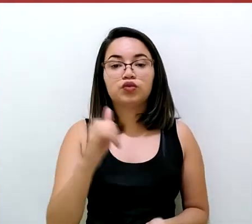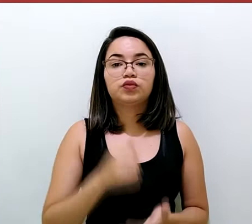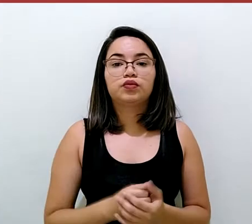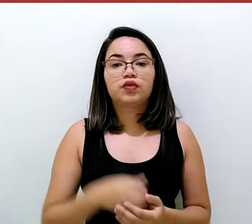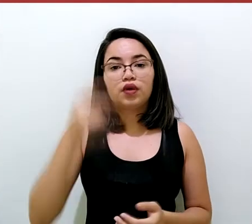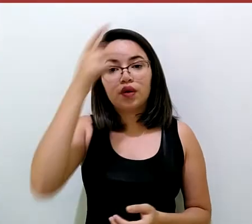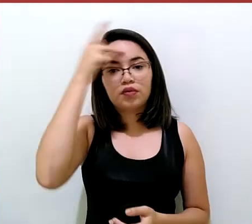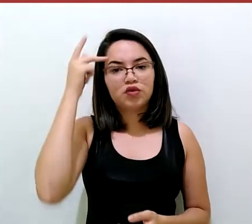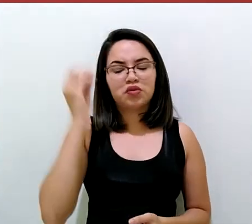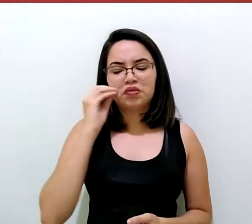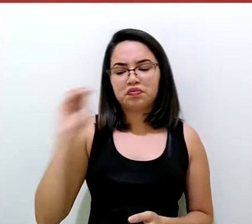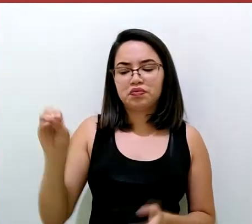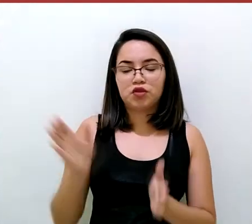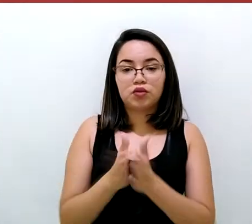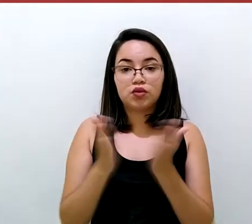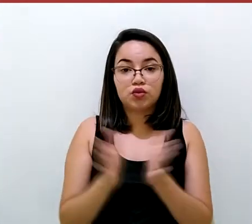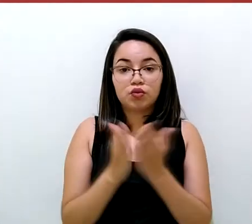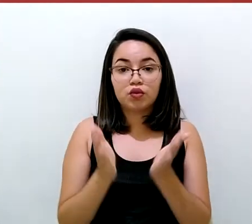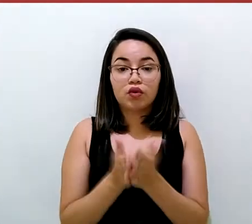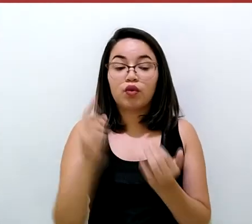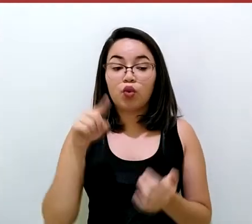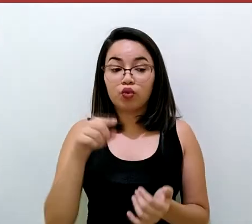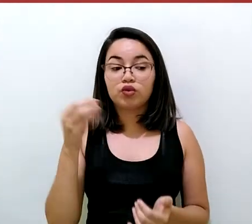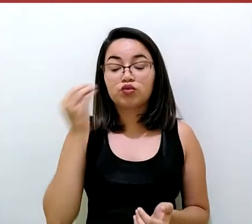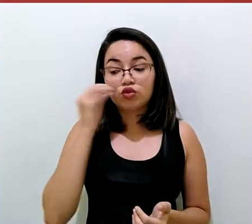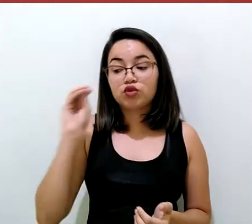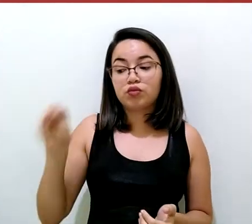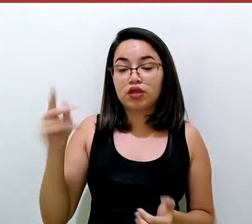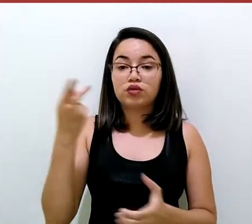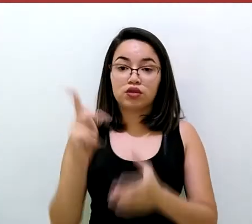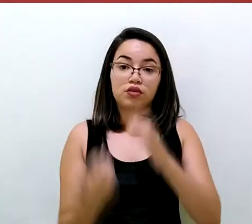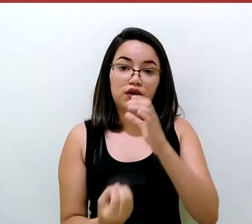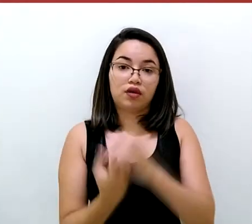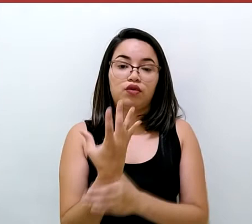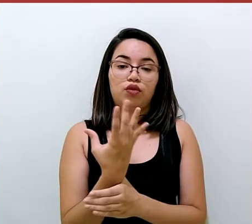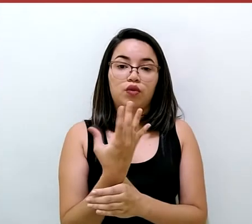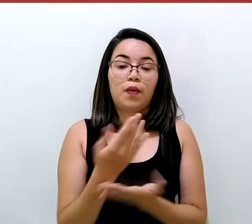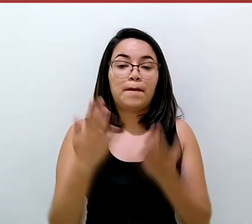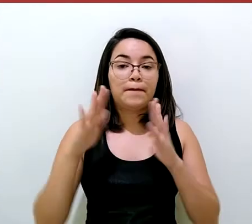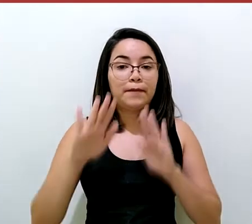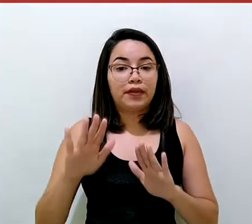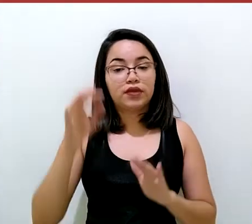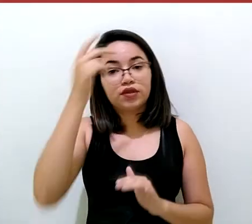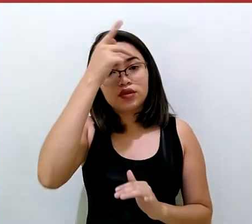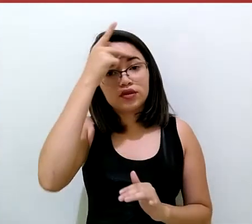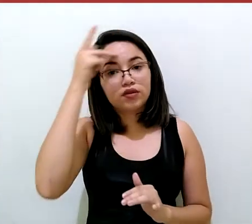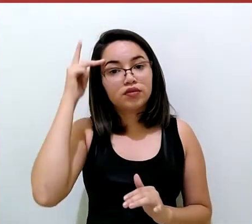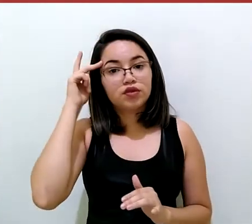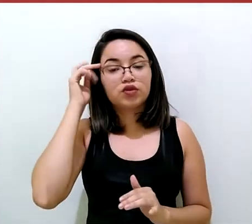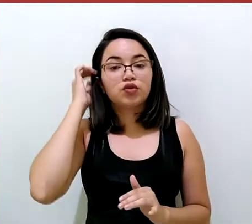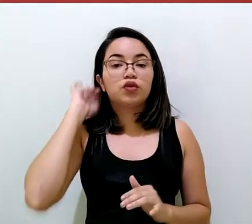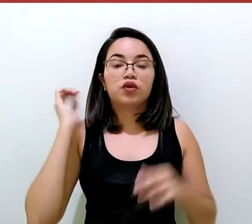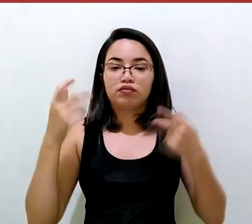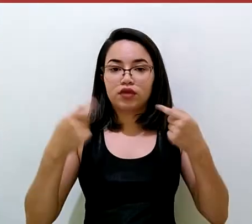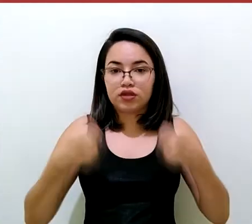assim: aquele que oprime o pobre, com isso despreza o seu Criador, mas quem